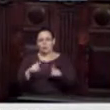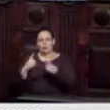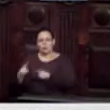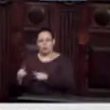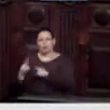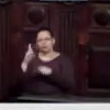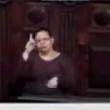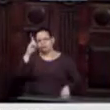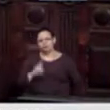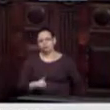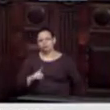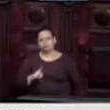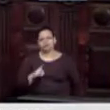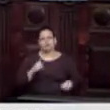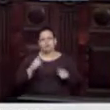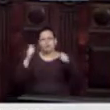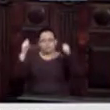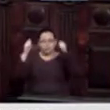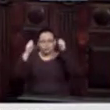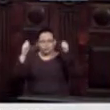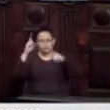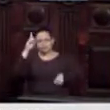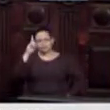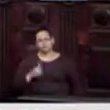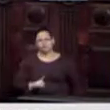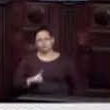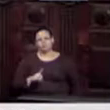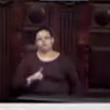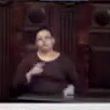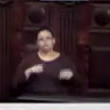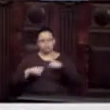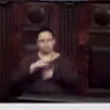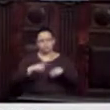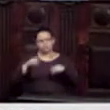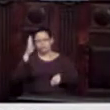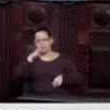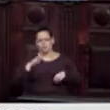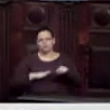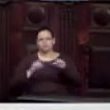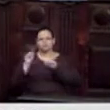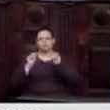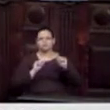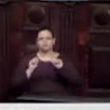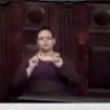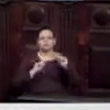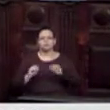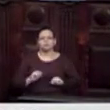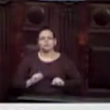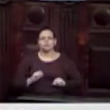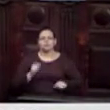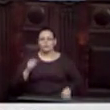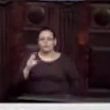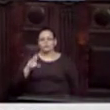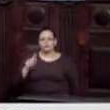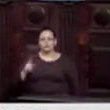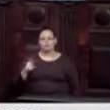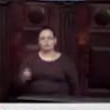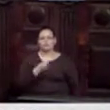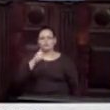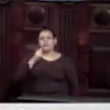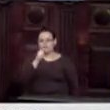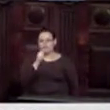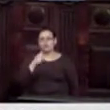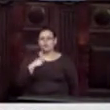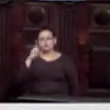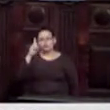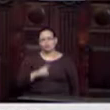o direito de manifestação, o direito de circular livremente pelas ruas, o direito de tomar chope no amarelinho e assistir um